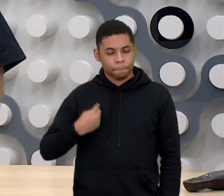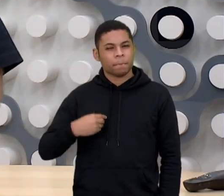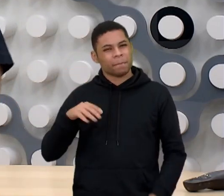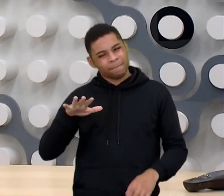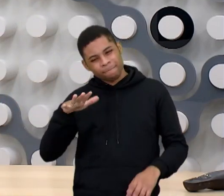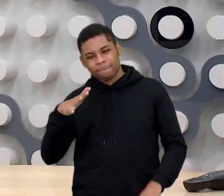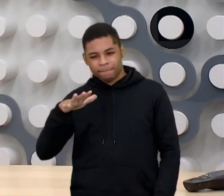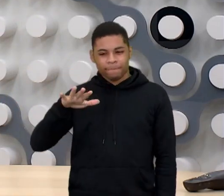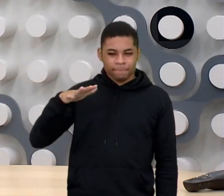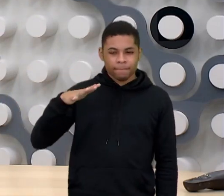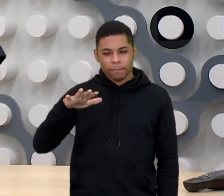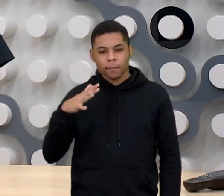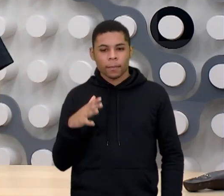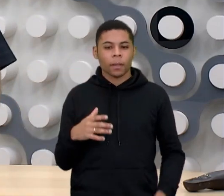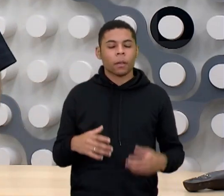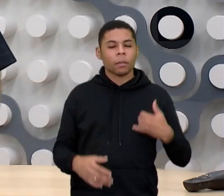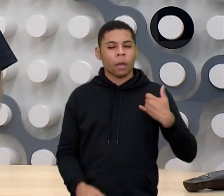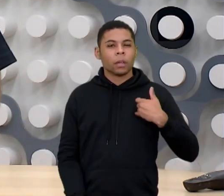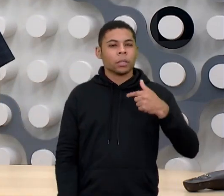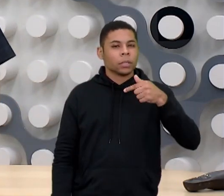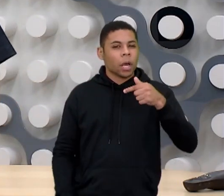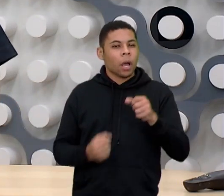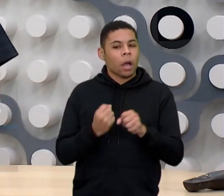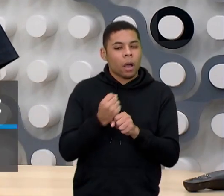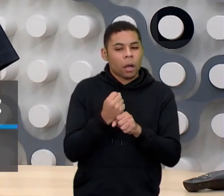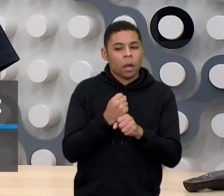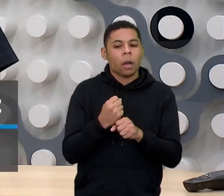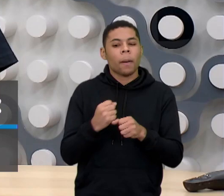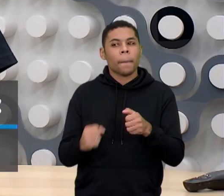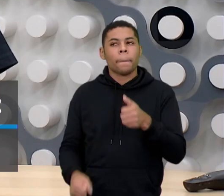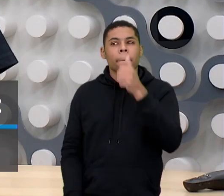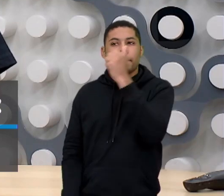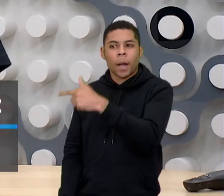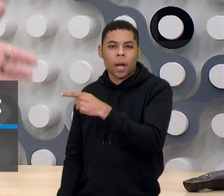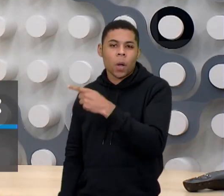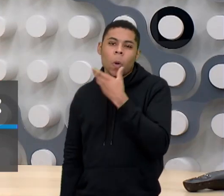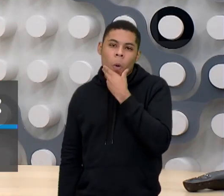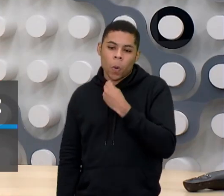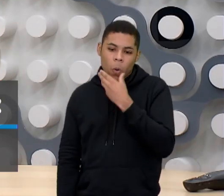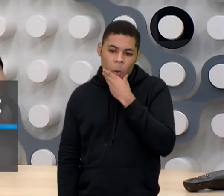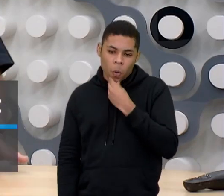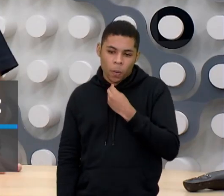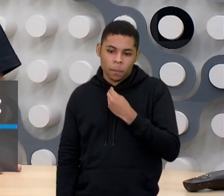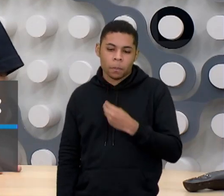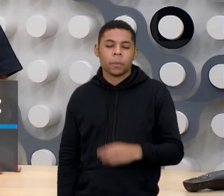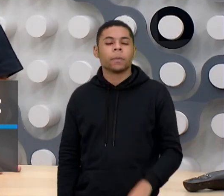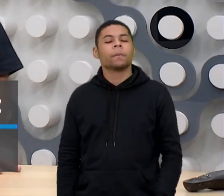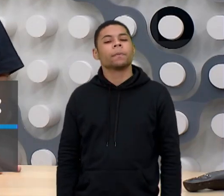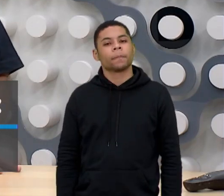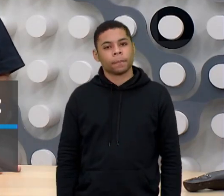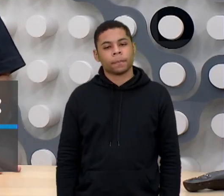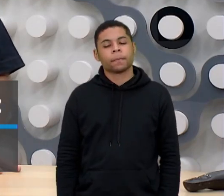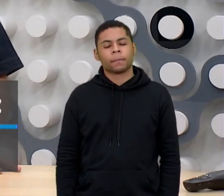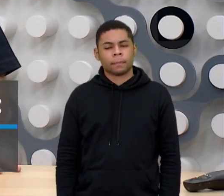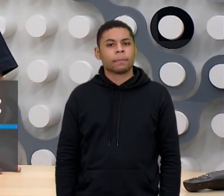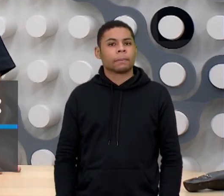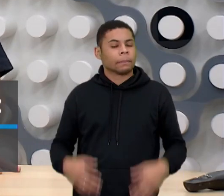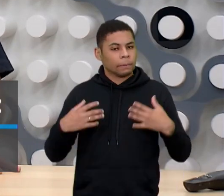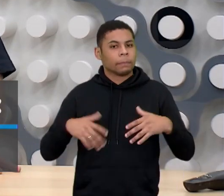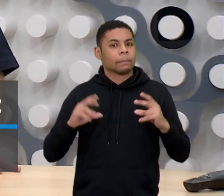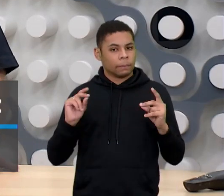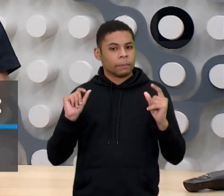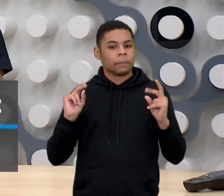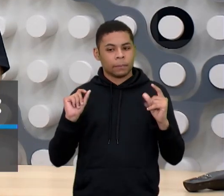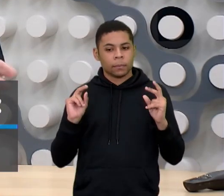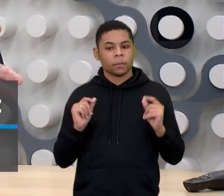ou menos, né, em torno aí de 7 anos mais do que dos homens. Isso aí, né, já faz um bom tempo que nós temos essa